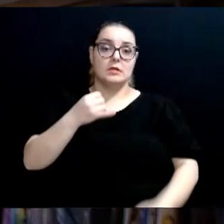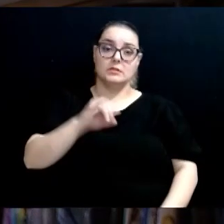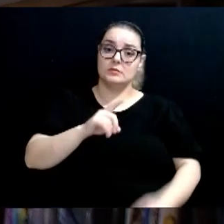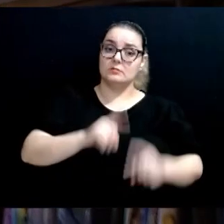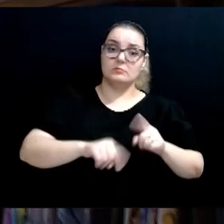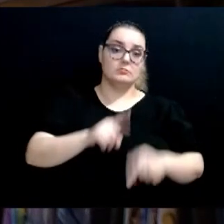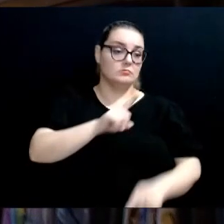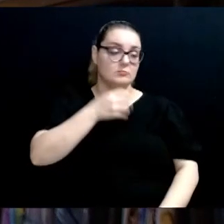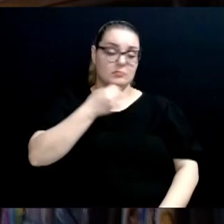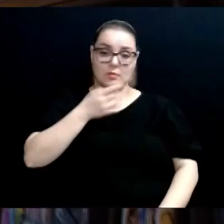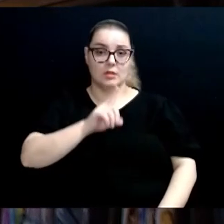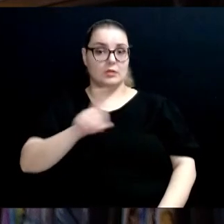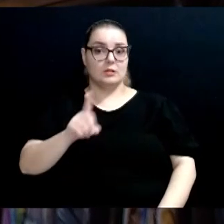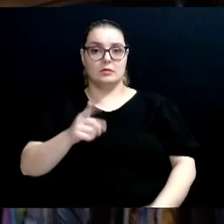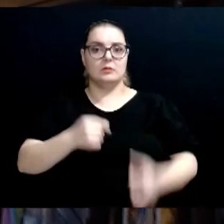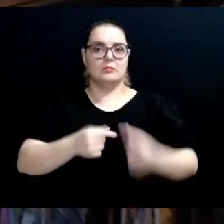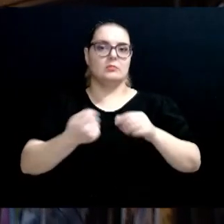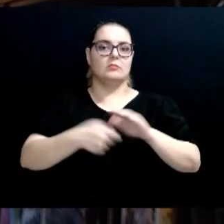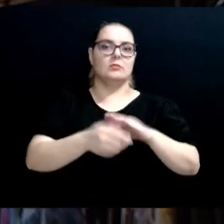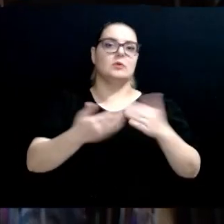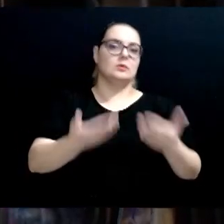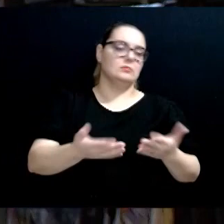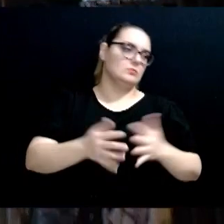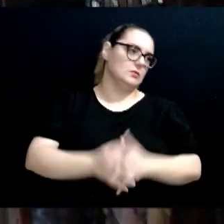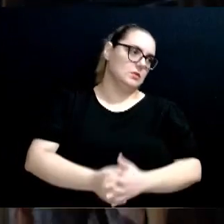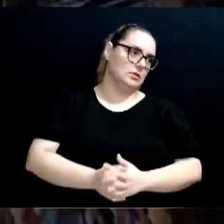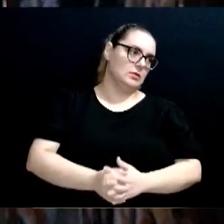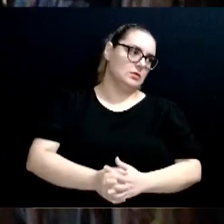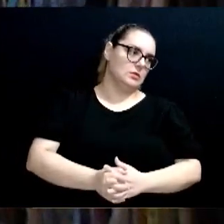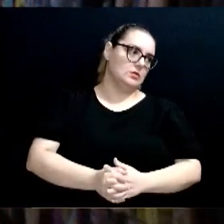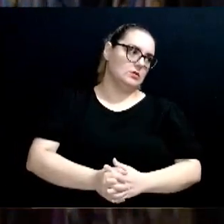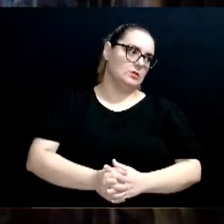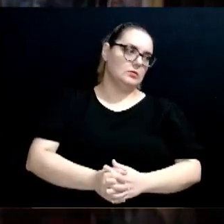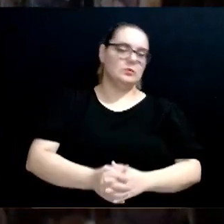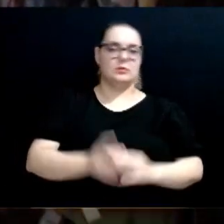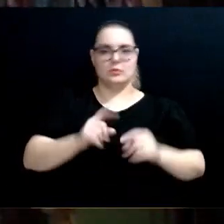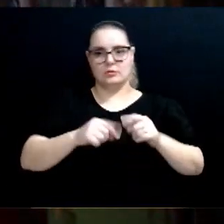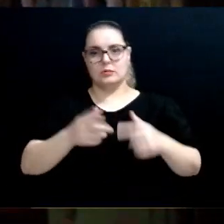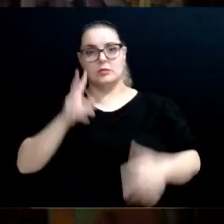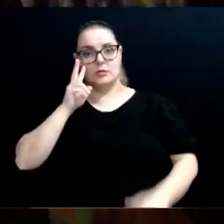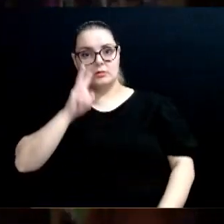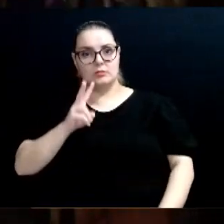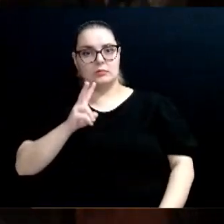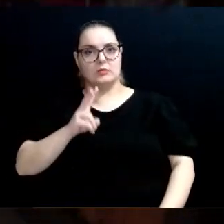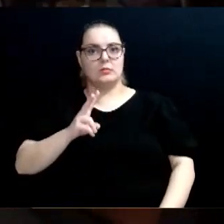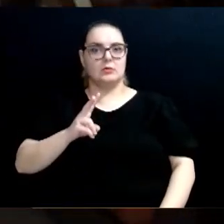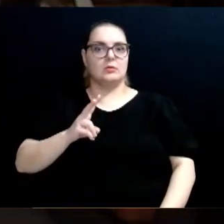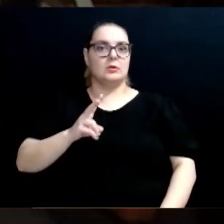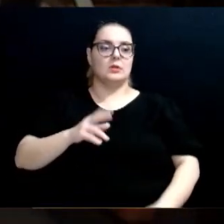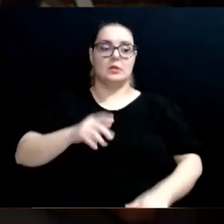for bem, eles começam a replicar. Se o produto não for bom, ele não precisa mais investir